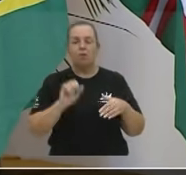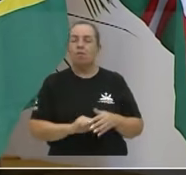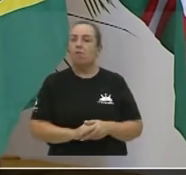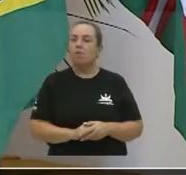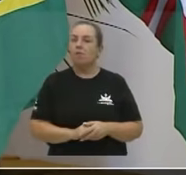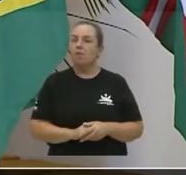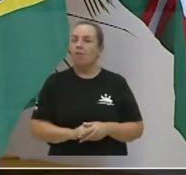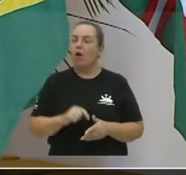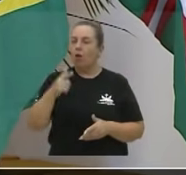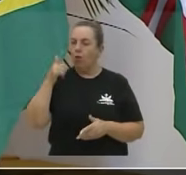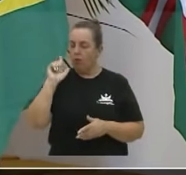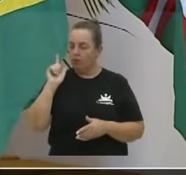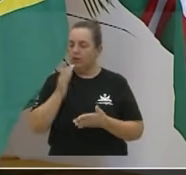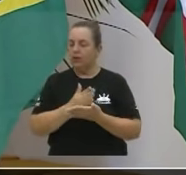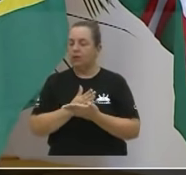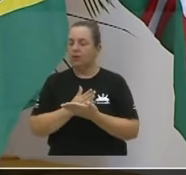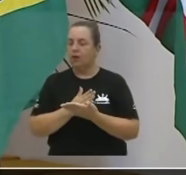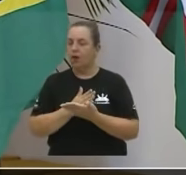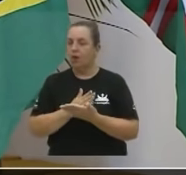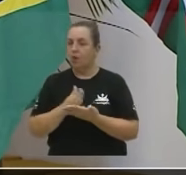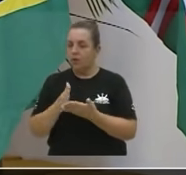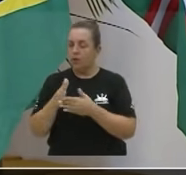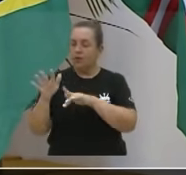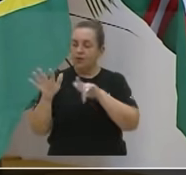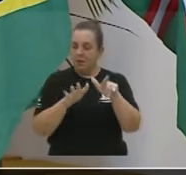celebração, quando